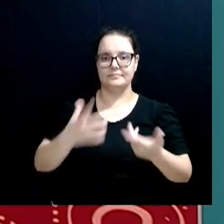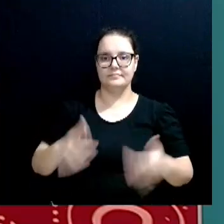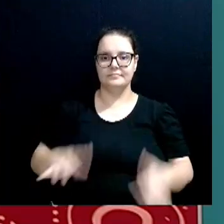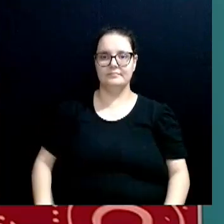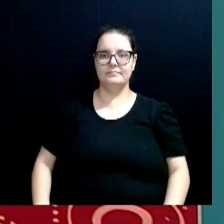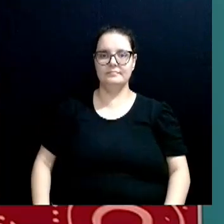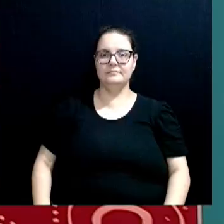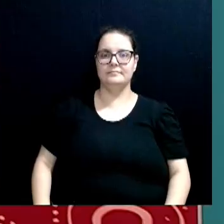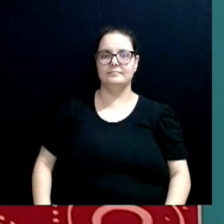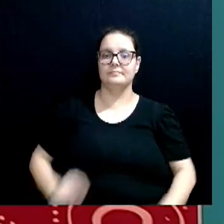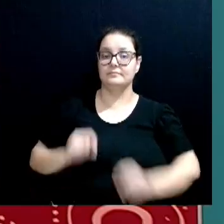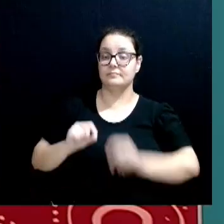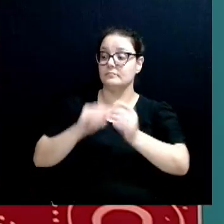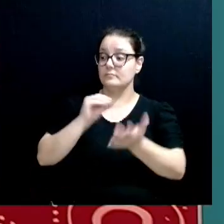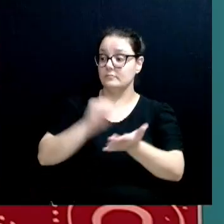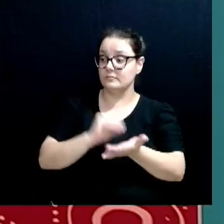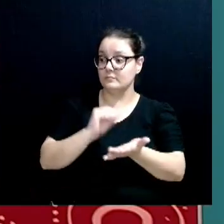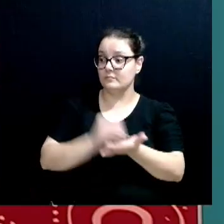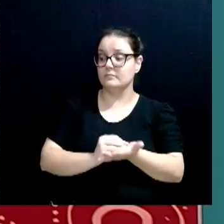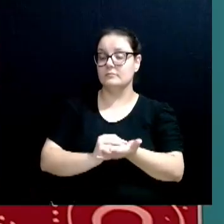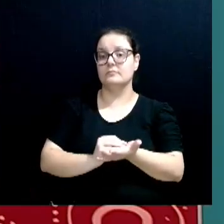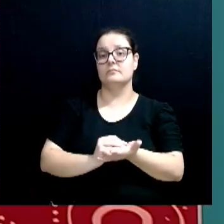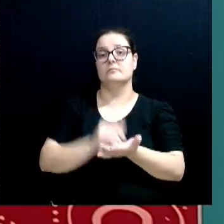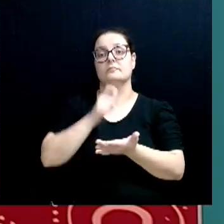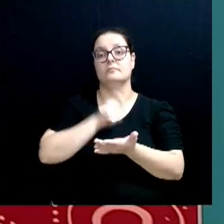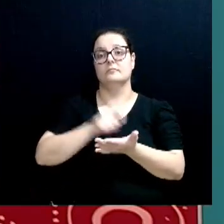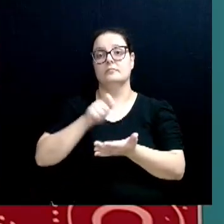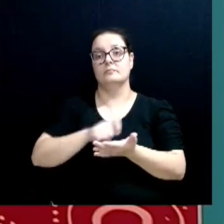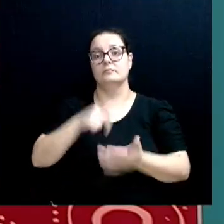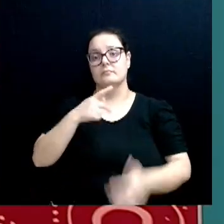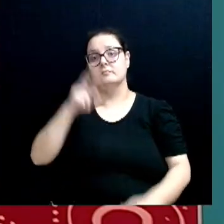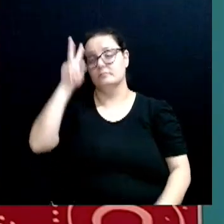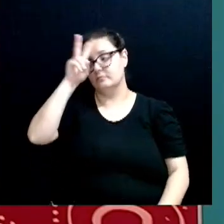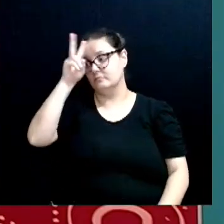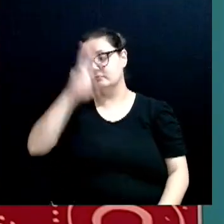falta ainda ser escrito pela sua história?